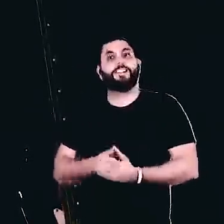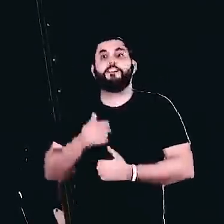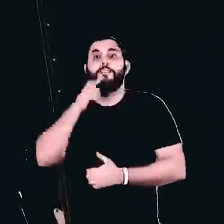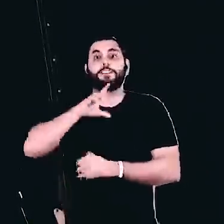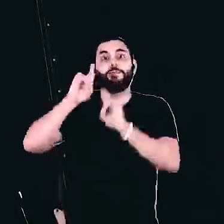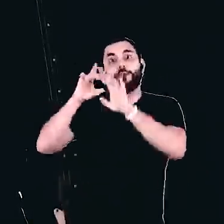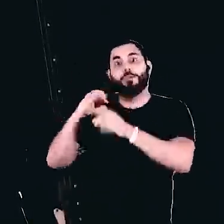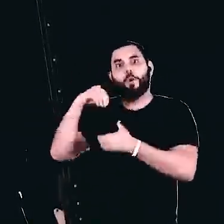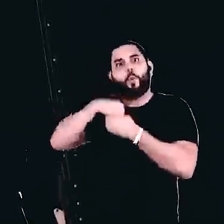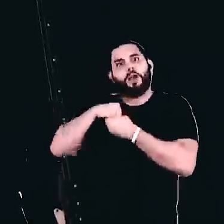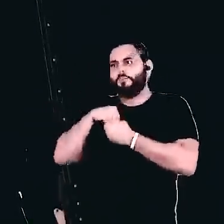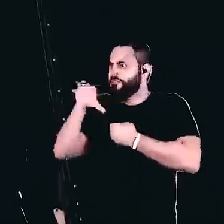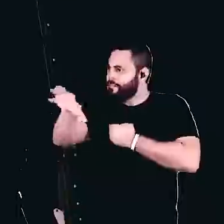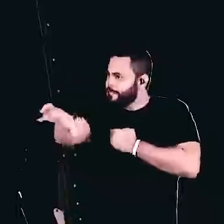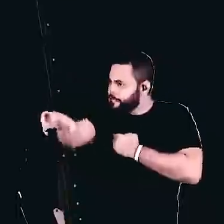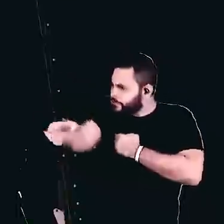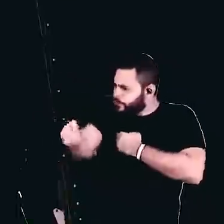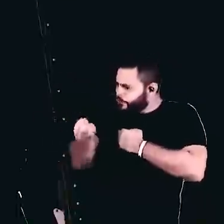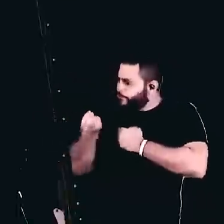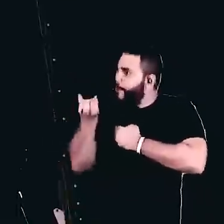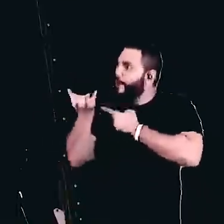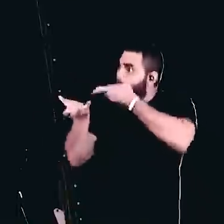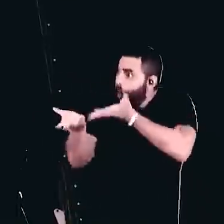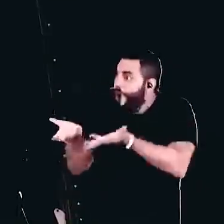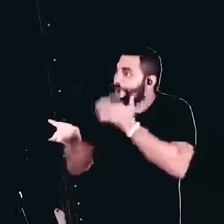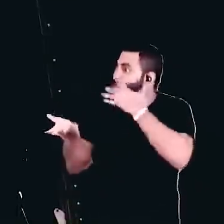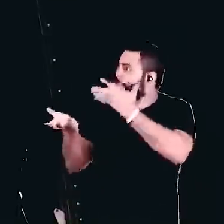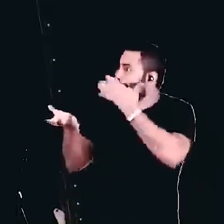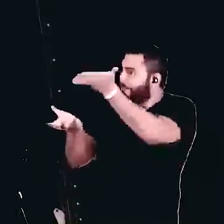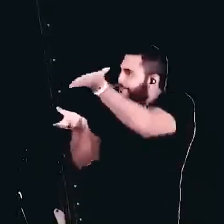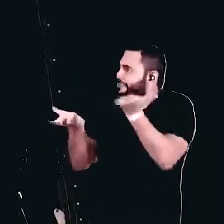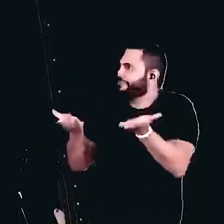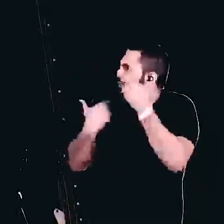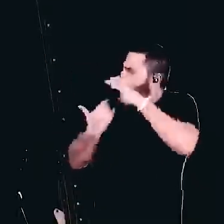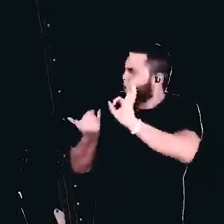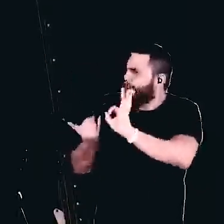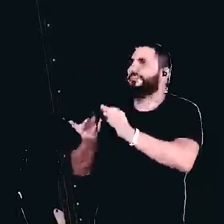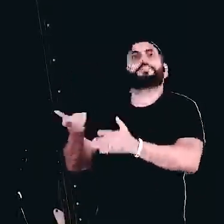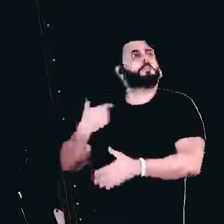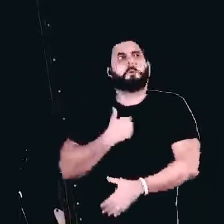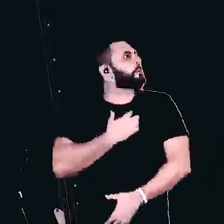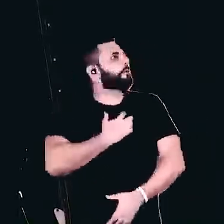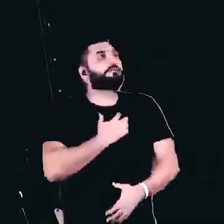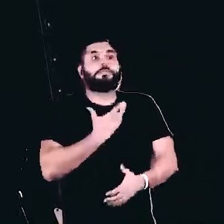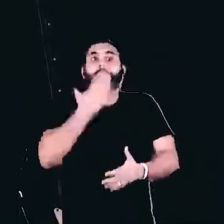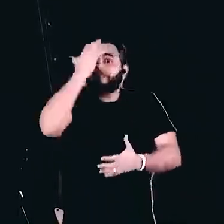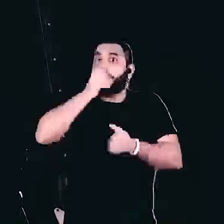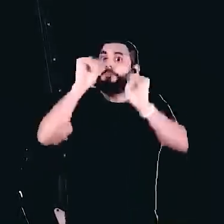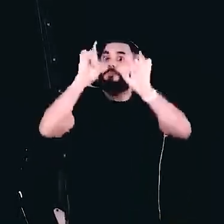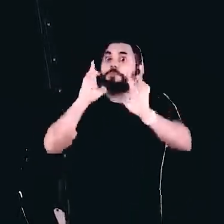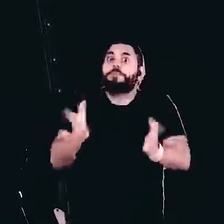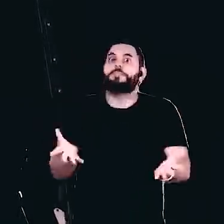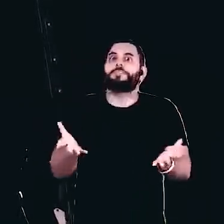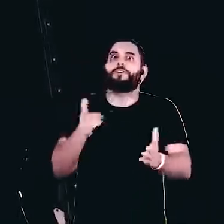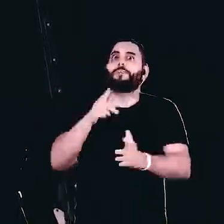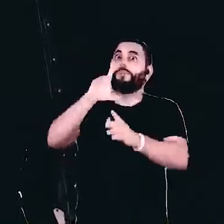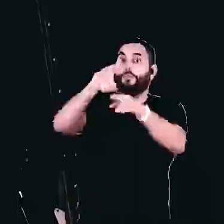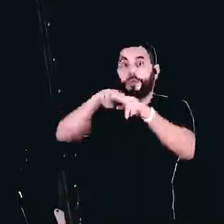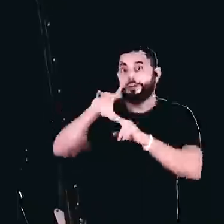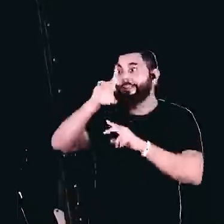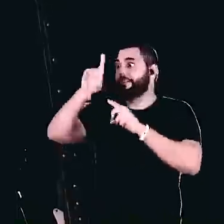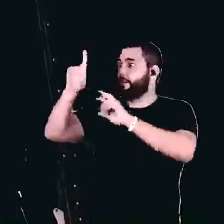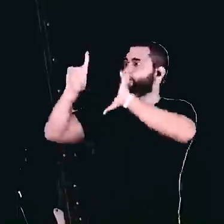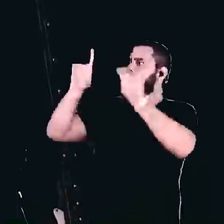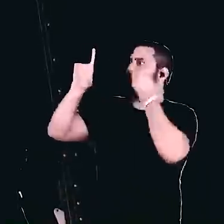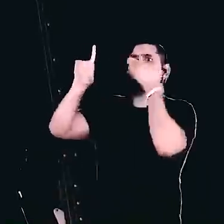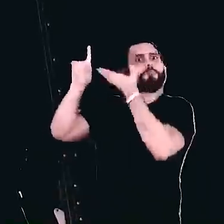ouro da pessoa. Fale para ele aquilo que nem ele mesmo tem dimensão do que ele é capaz de fazer em Deus e por causa de Deus e para